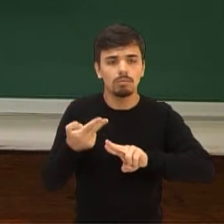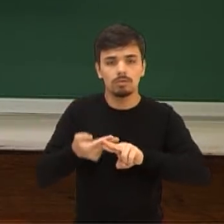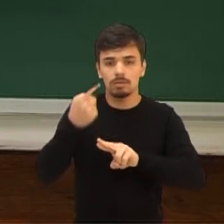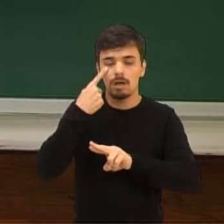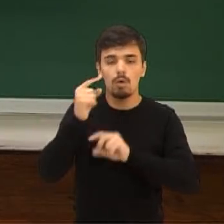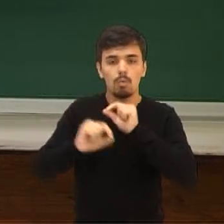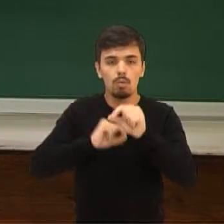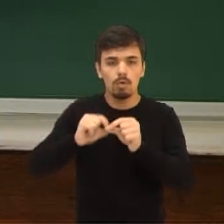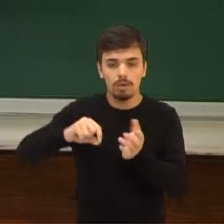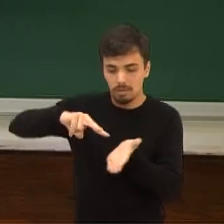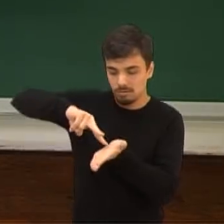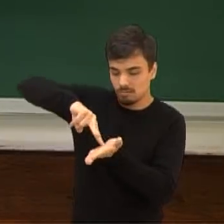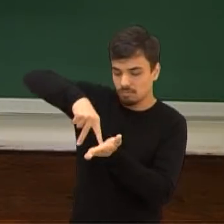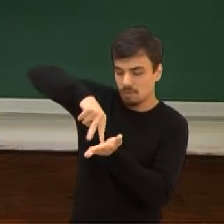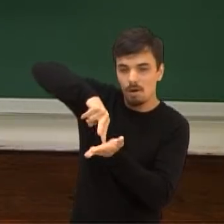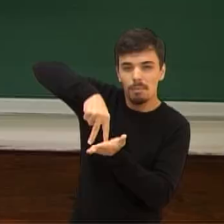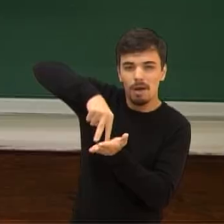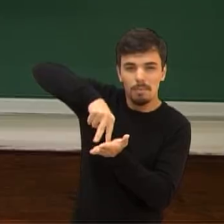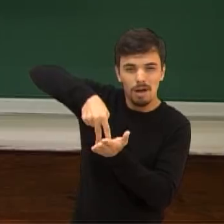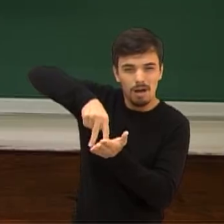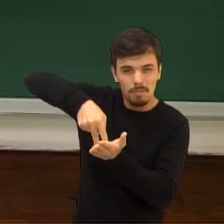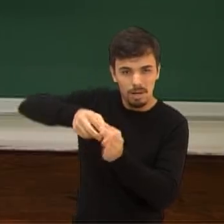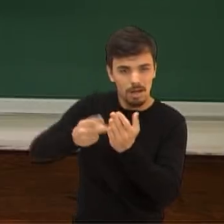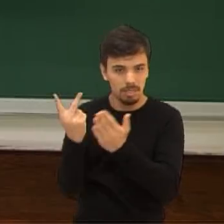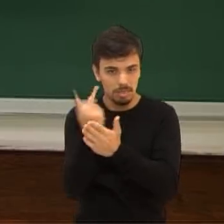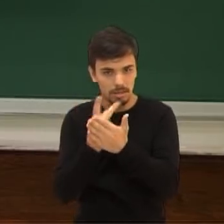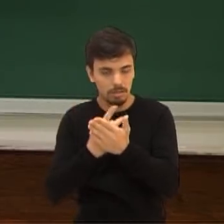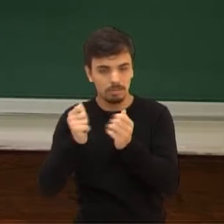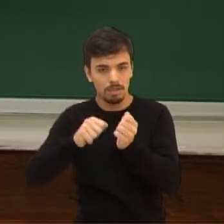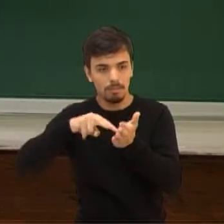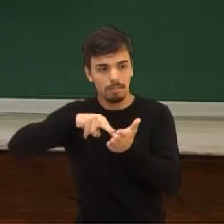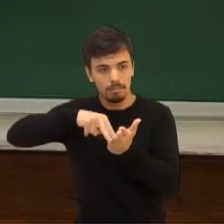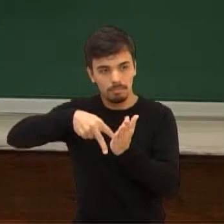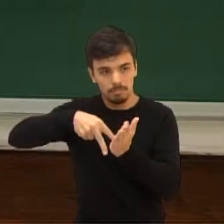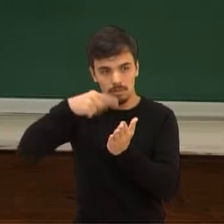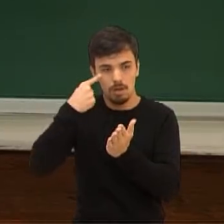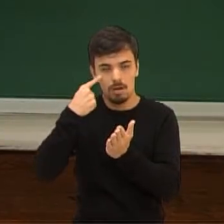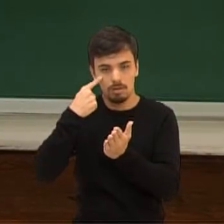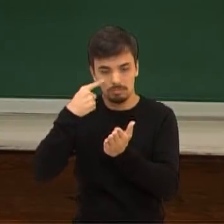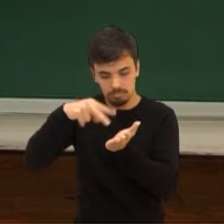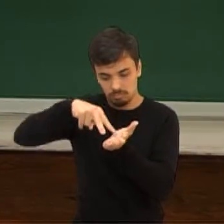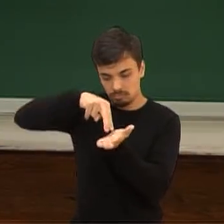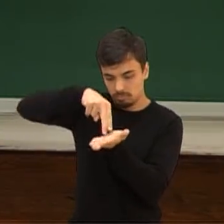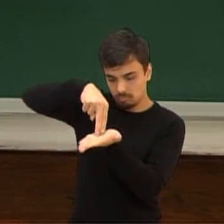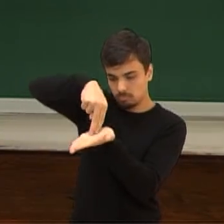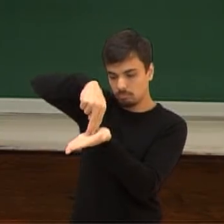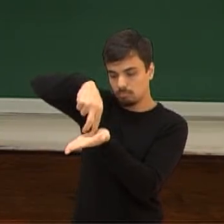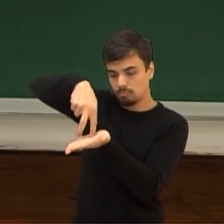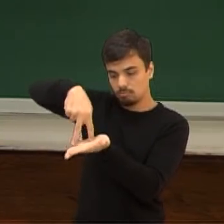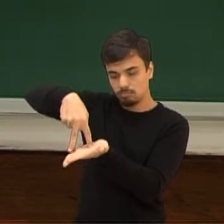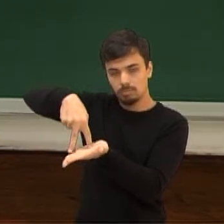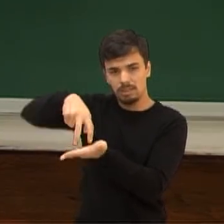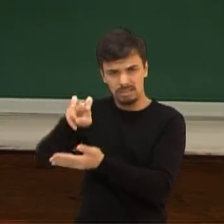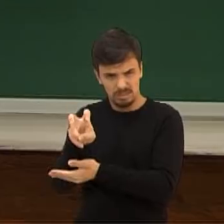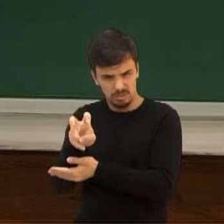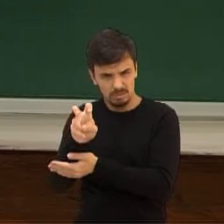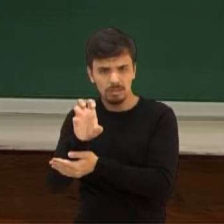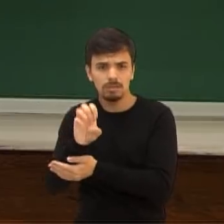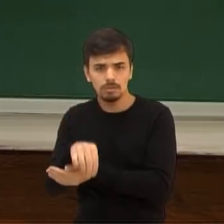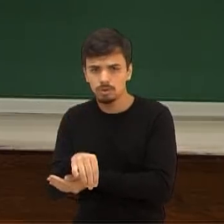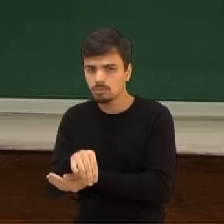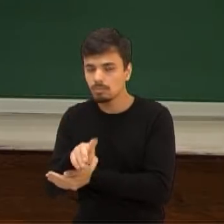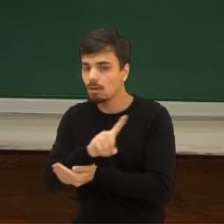compasso, porque nós vamos fazer a abertura do compasso em 5 centímetros? Não.